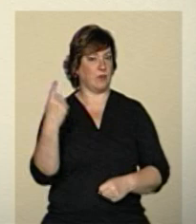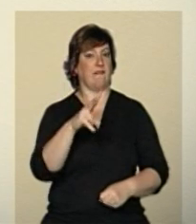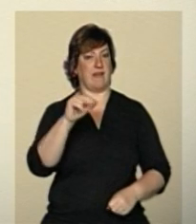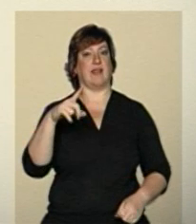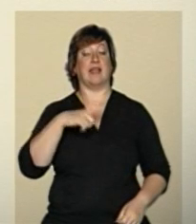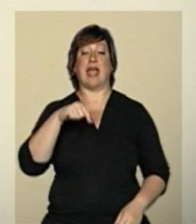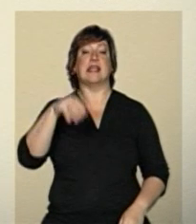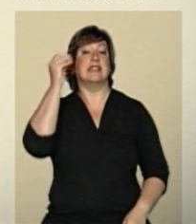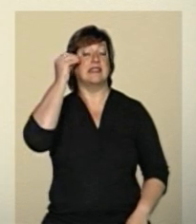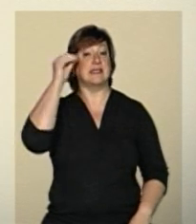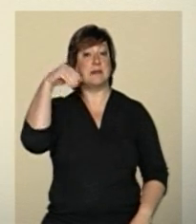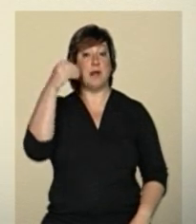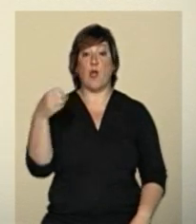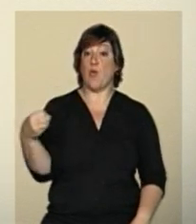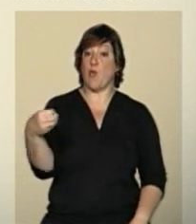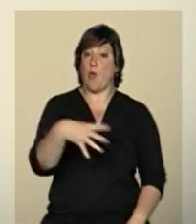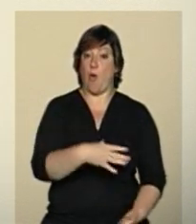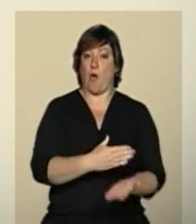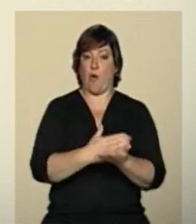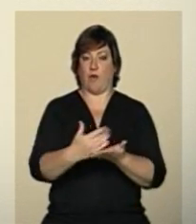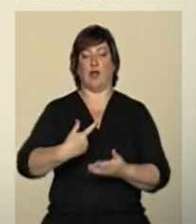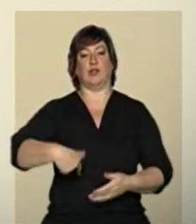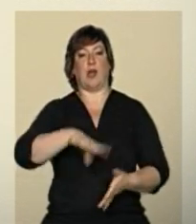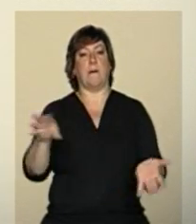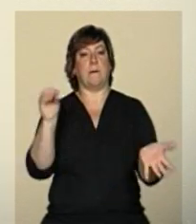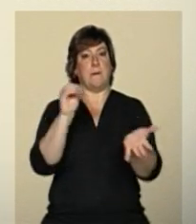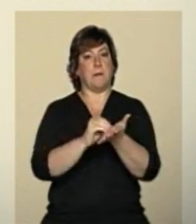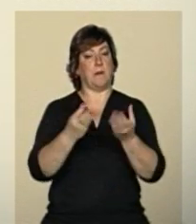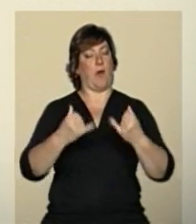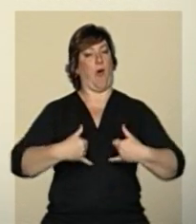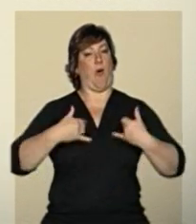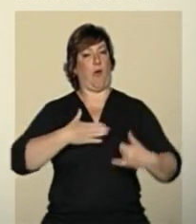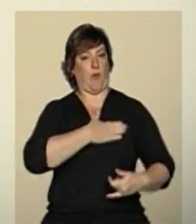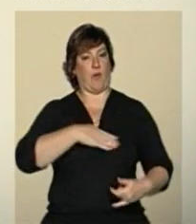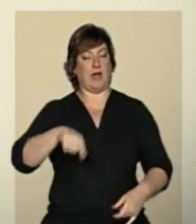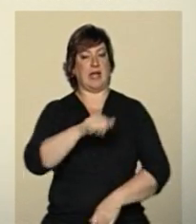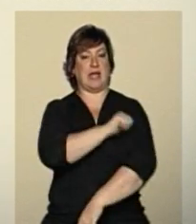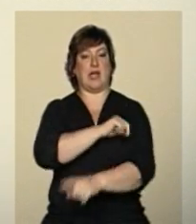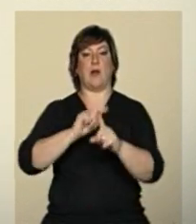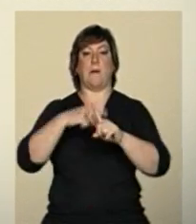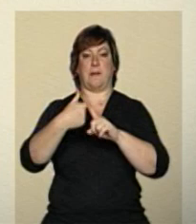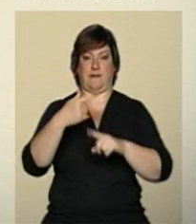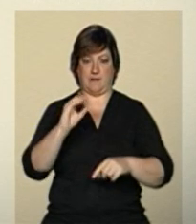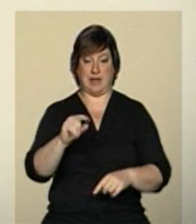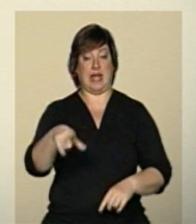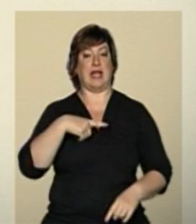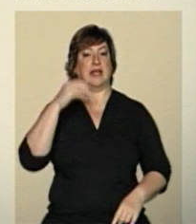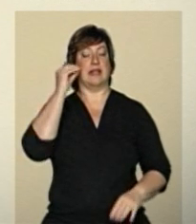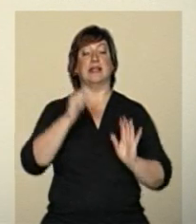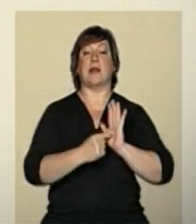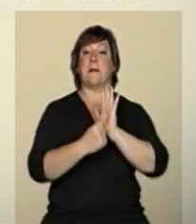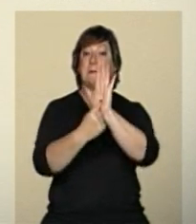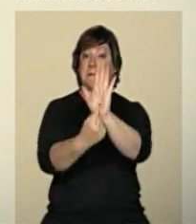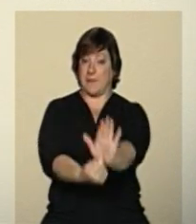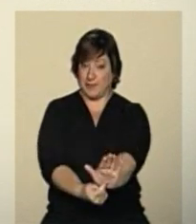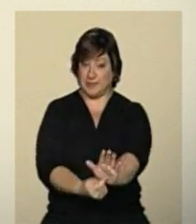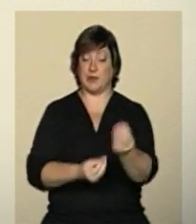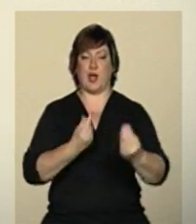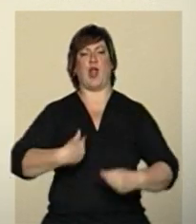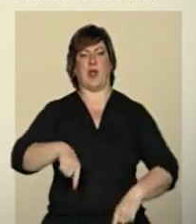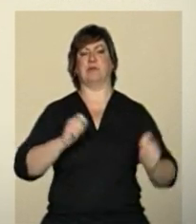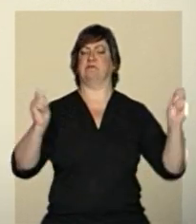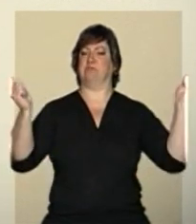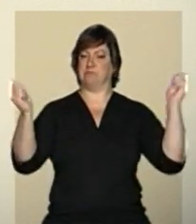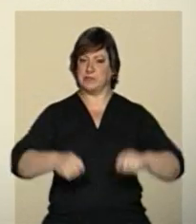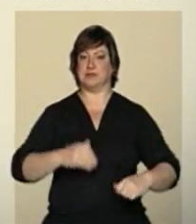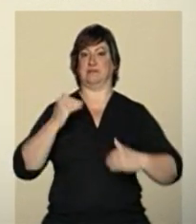experiência piloto que nós colocamos com muito orgulho na Rio Mais 20. É uma demonstração da nossa capacidade